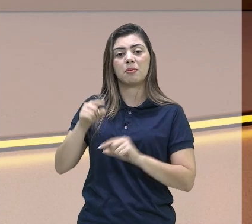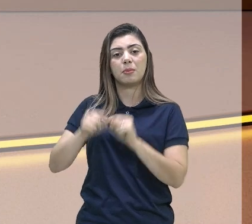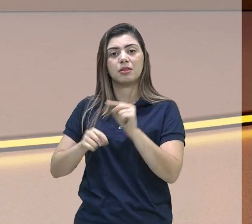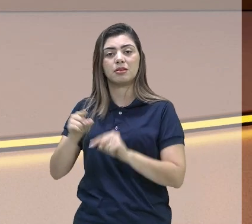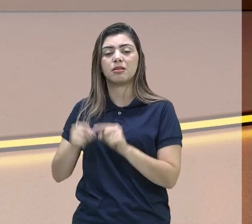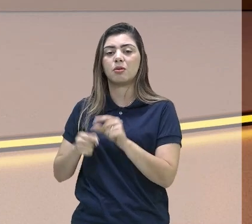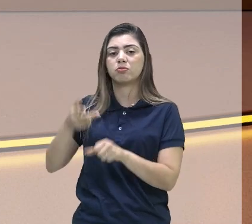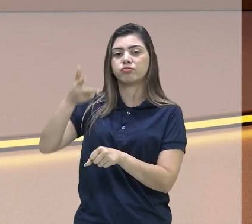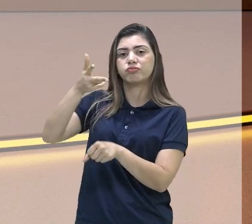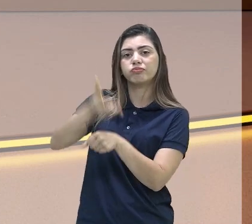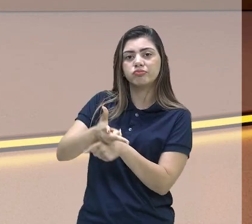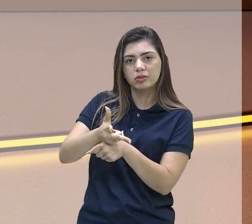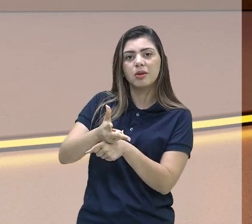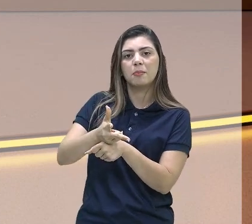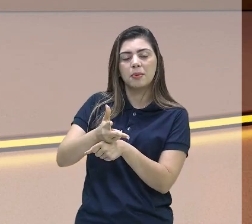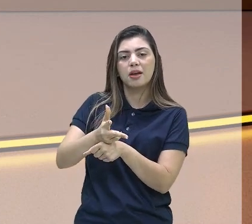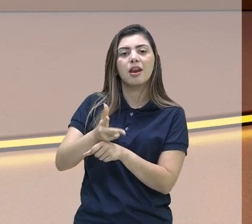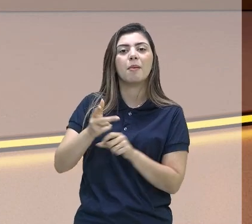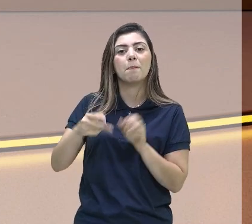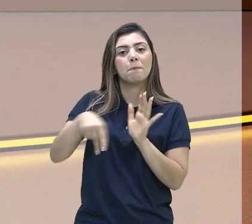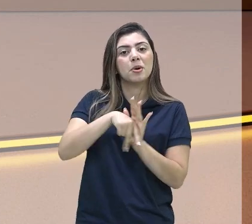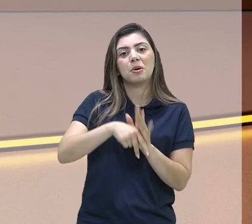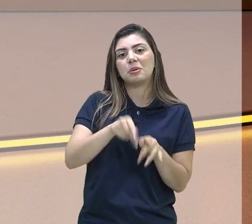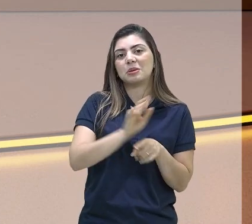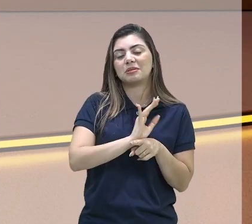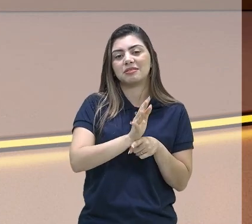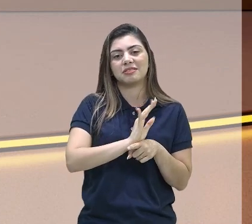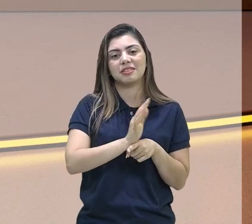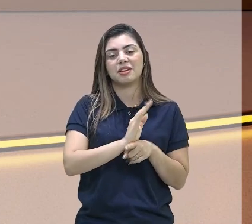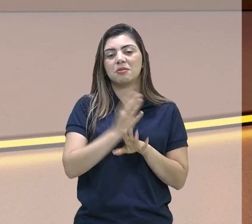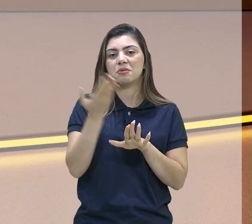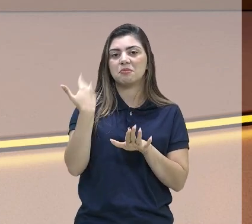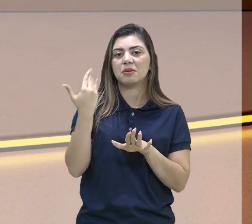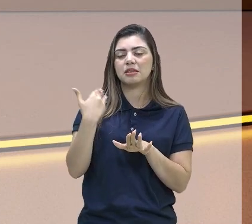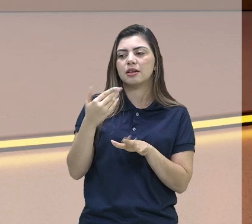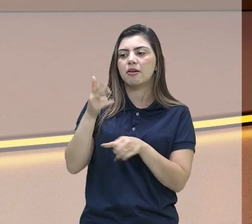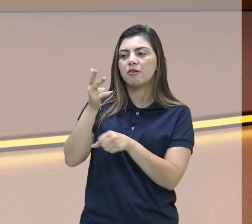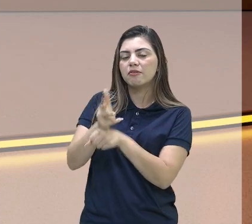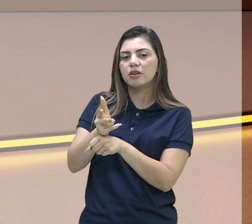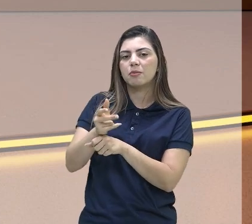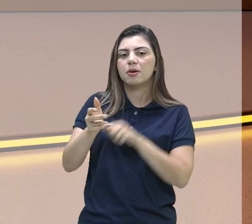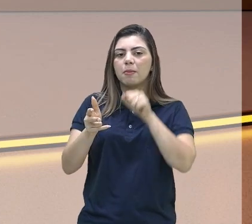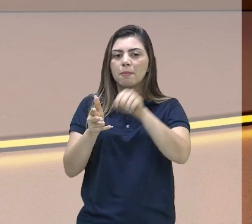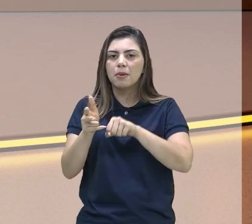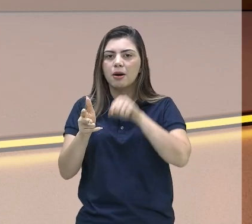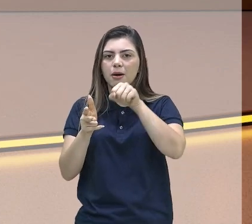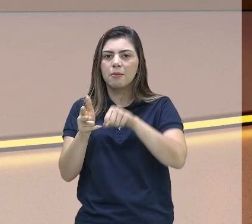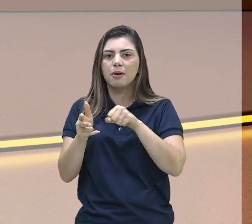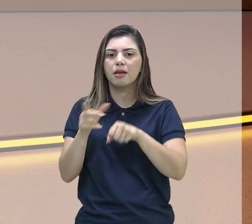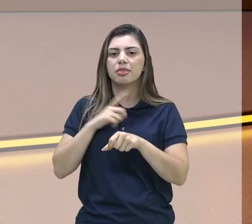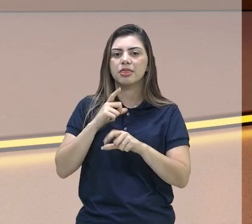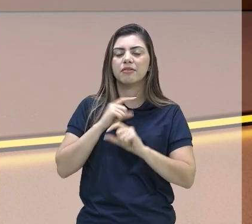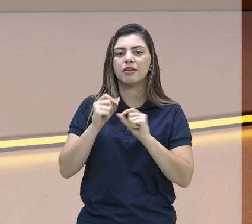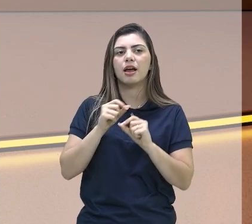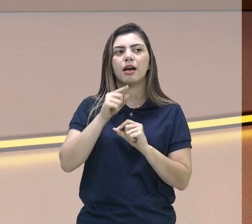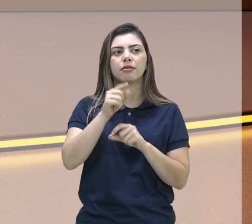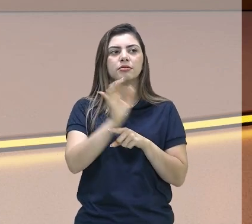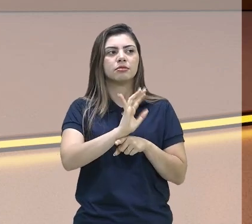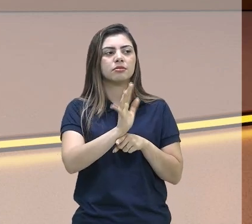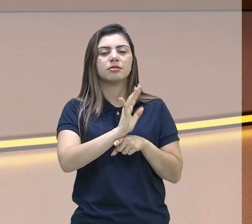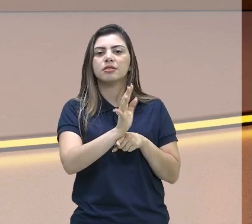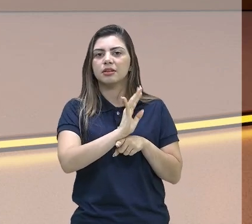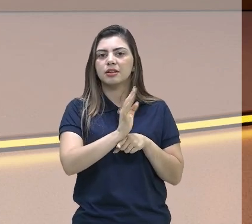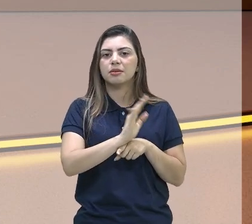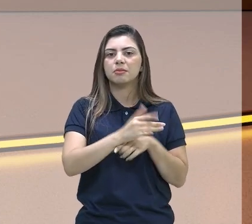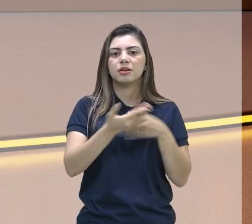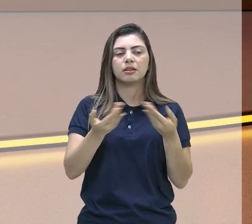câmera de cinema, que eram feitos os filmes, que chegou aí nas salas de cinema, que conquistou